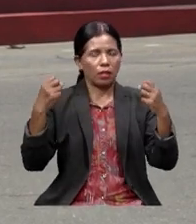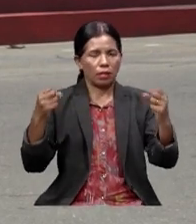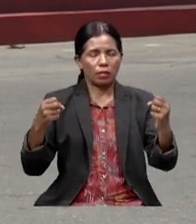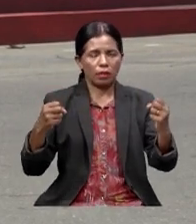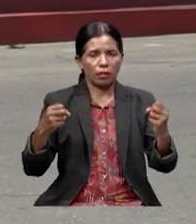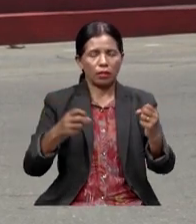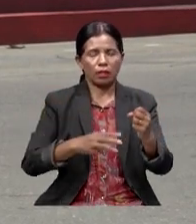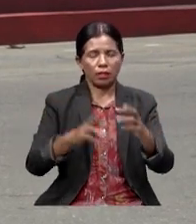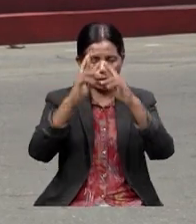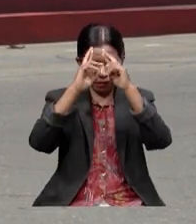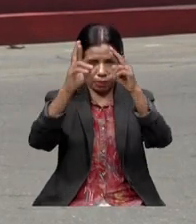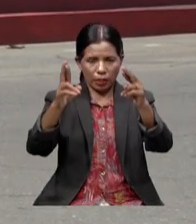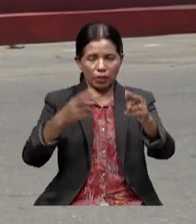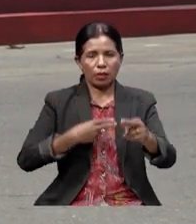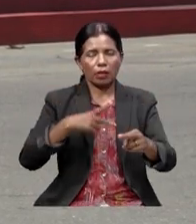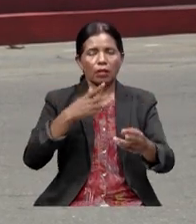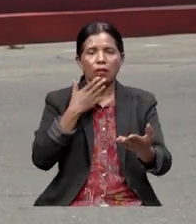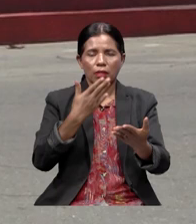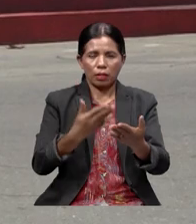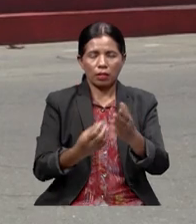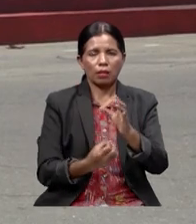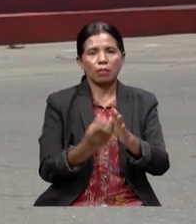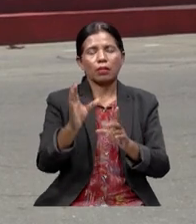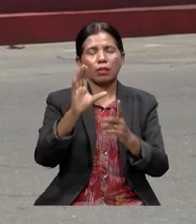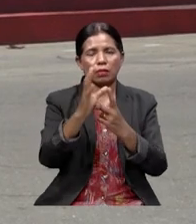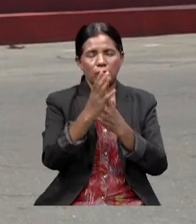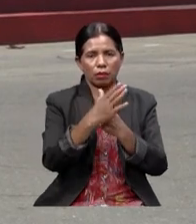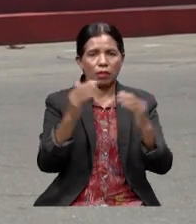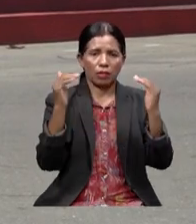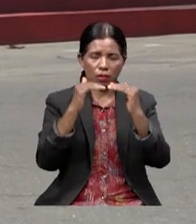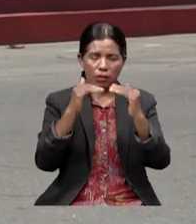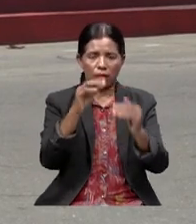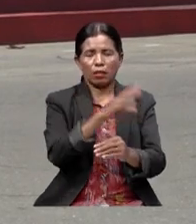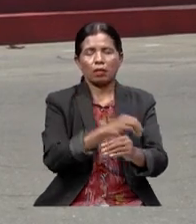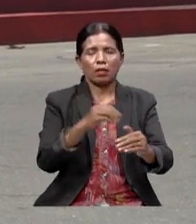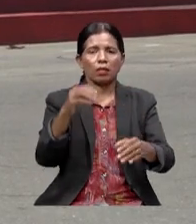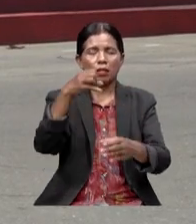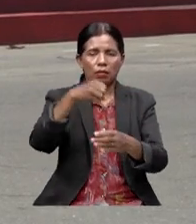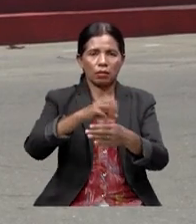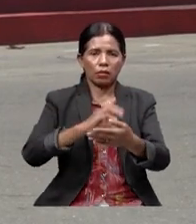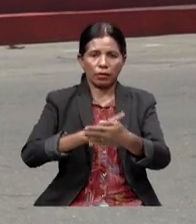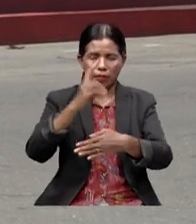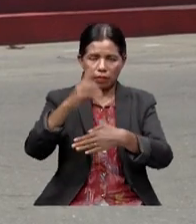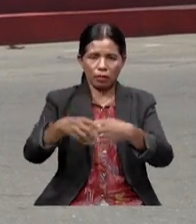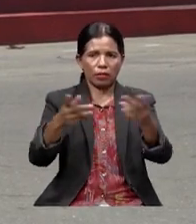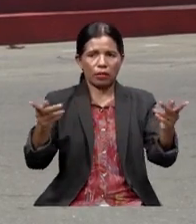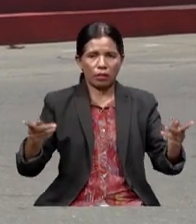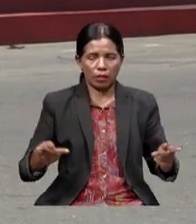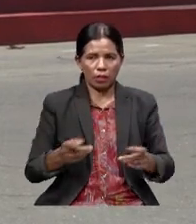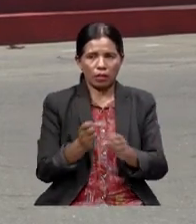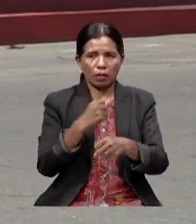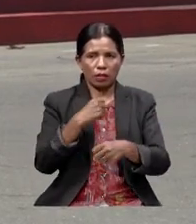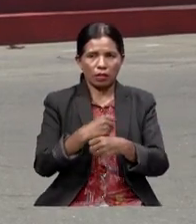moral no ética, amor escultura diálogo, inclui, desenvolve espaço,